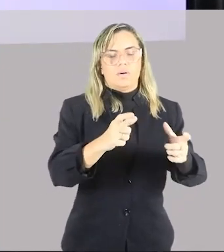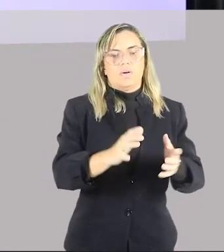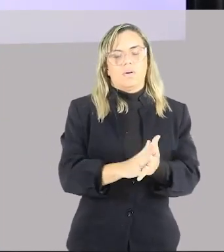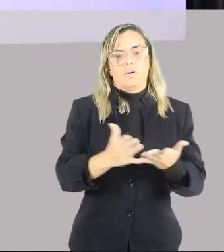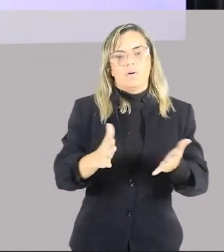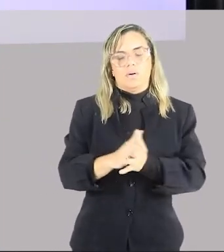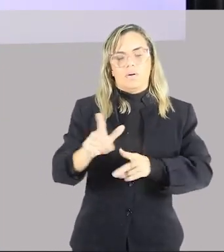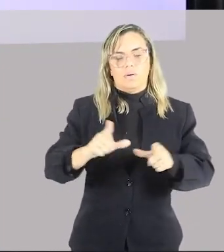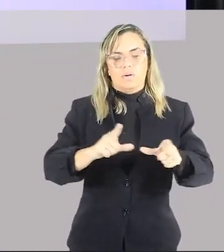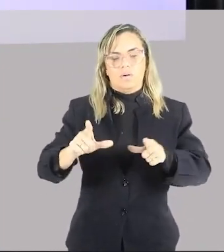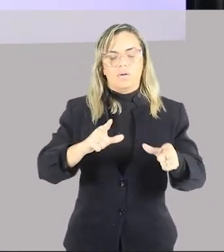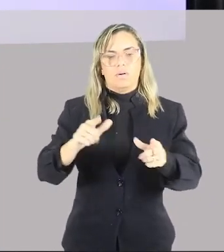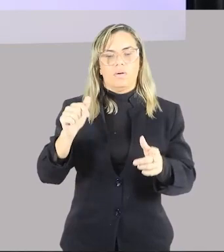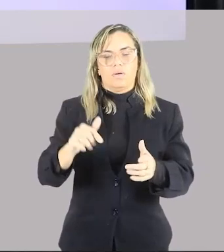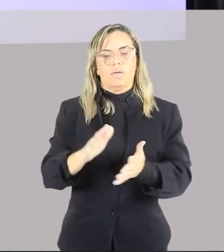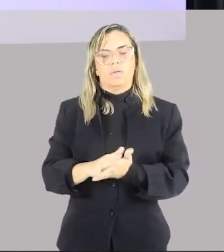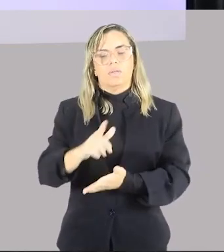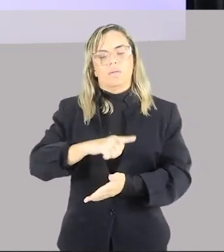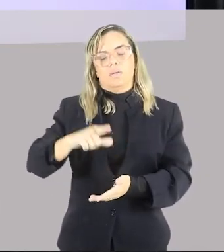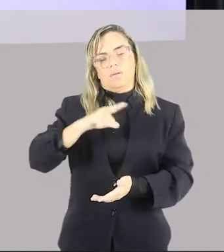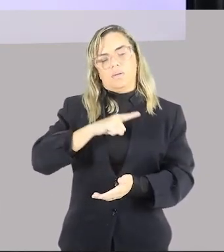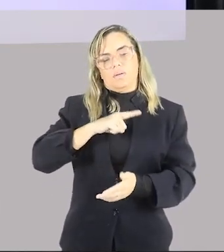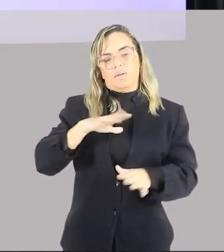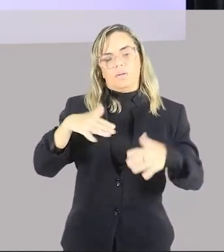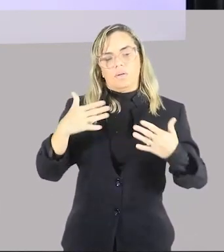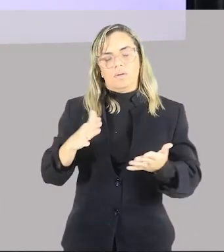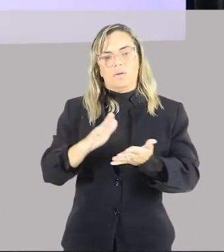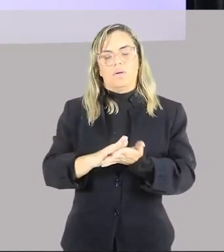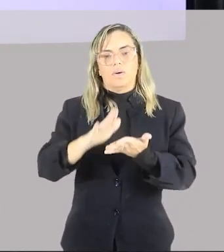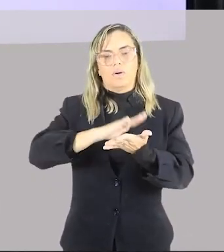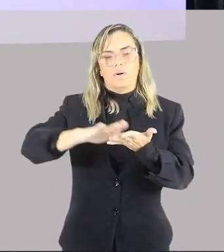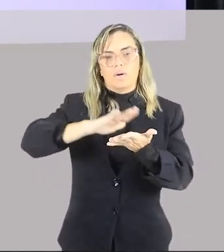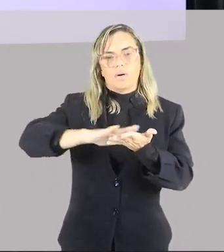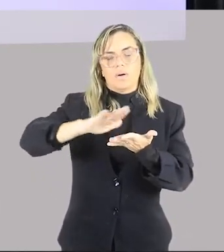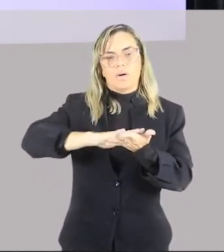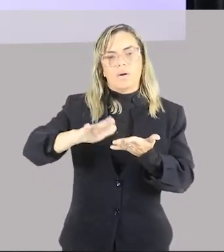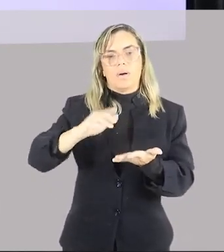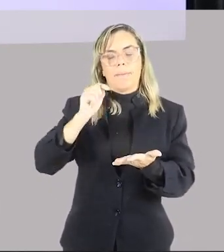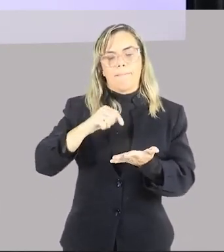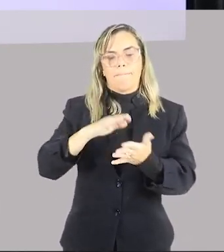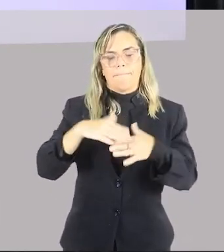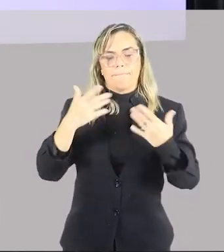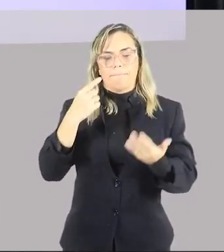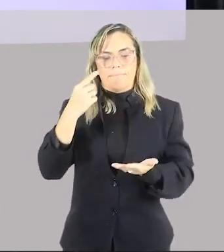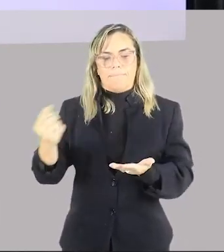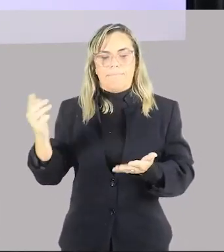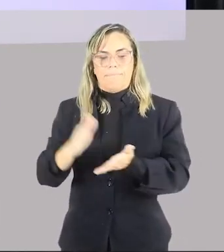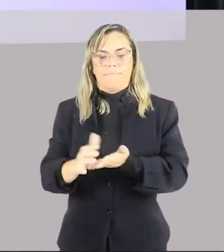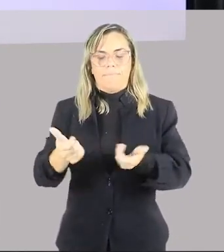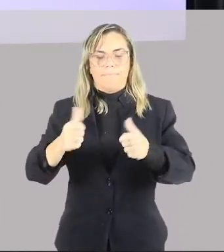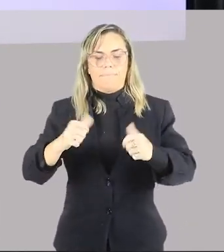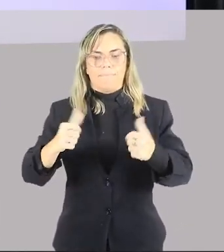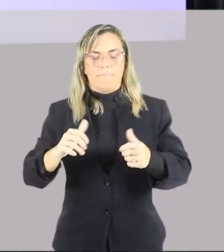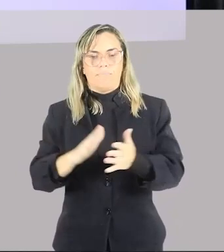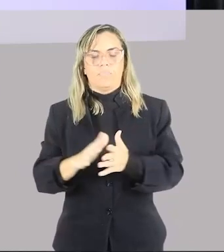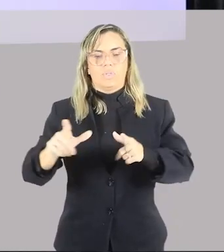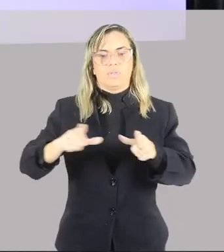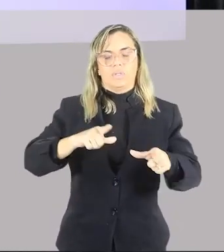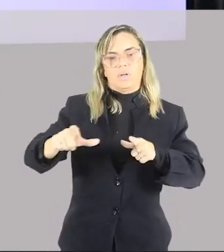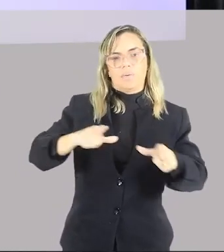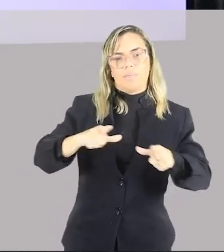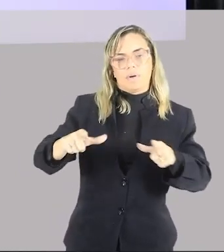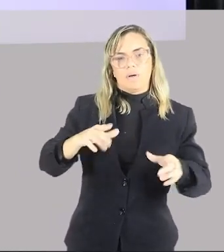tempo de serviço em que você esteve lá, o tempo de contribuição. É um parecer de avaliação de desempenho, por exemplo,